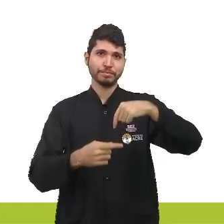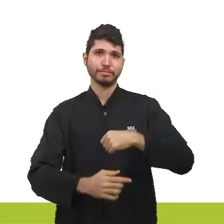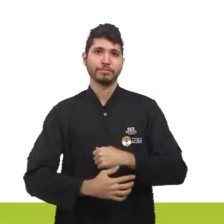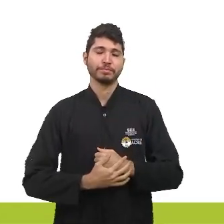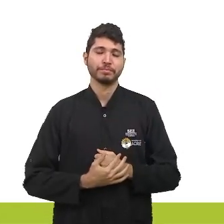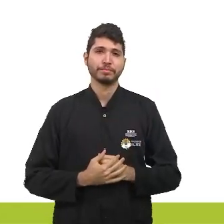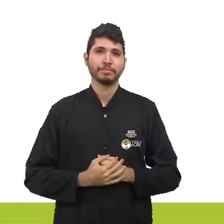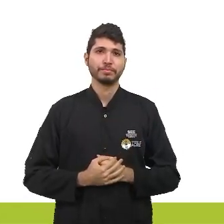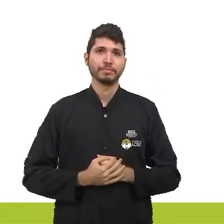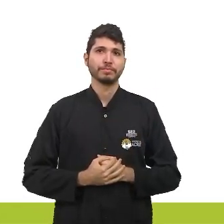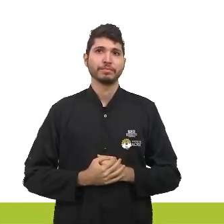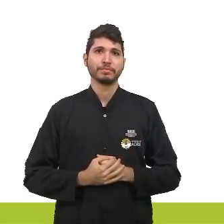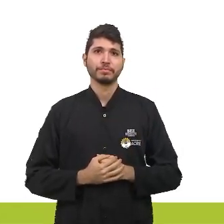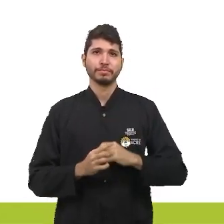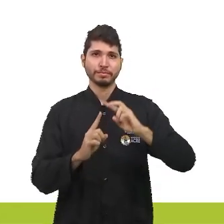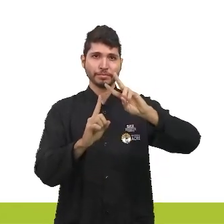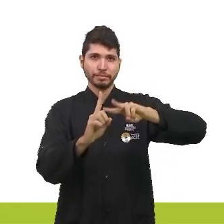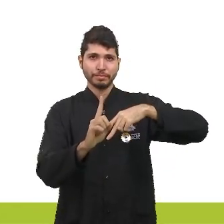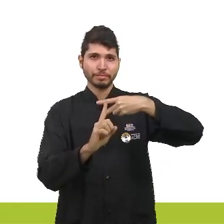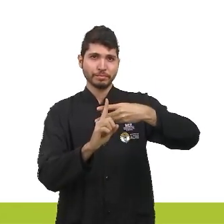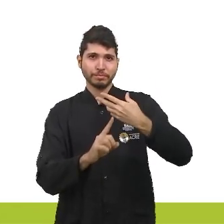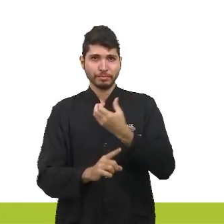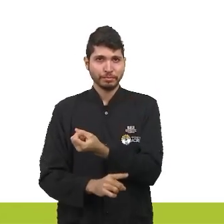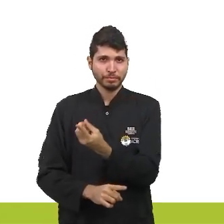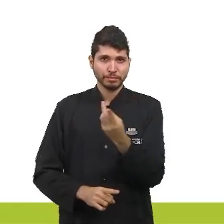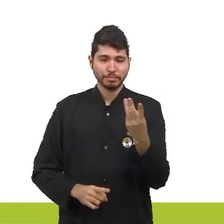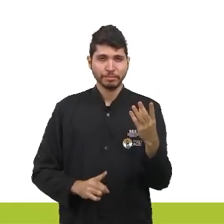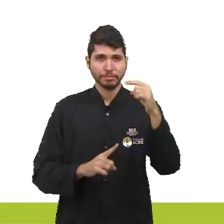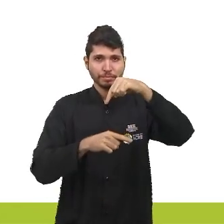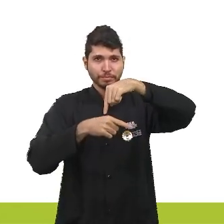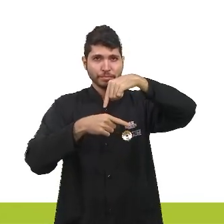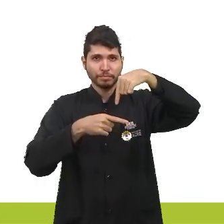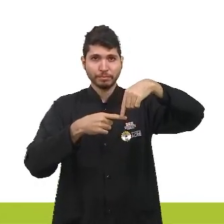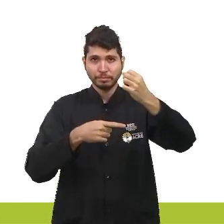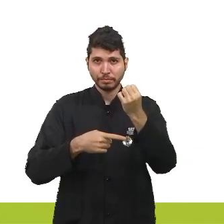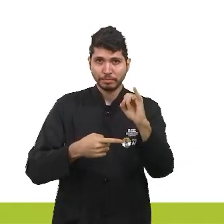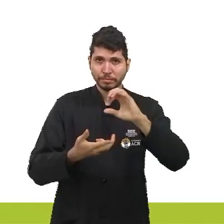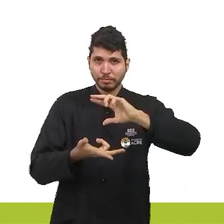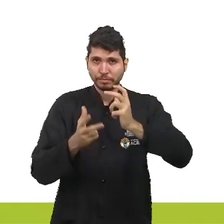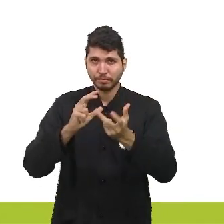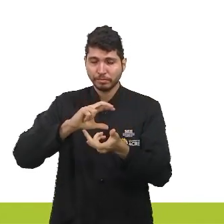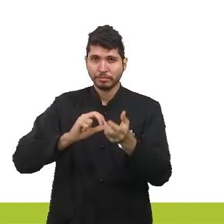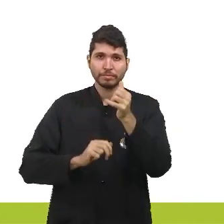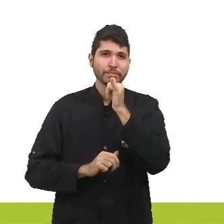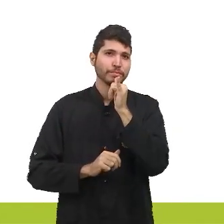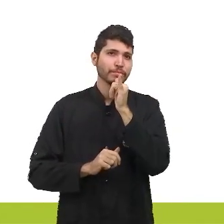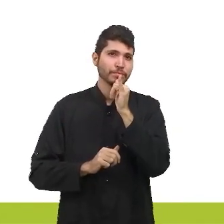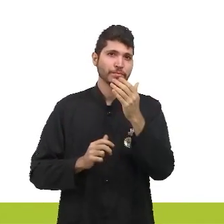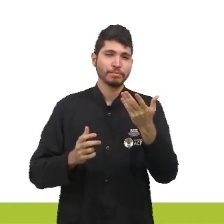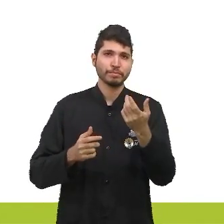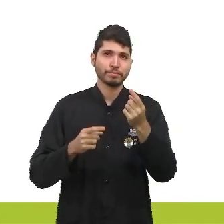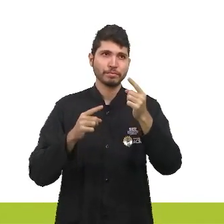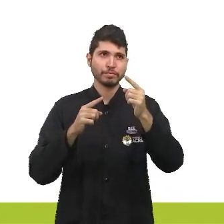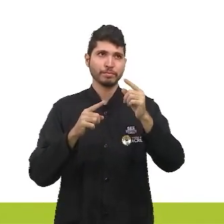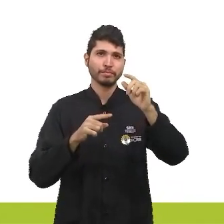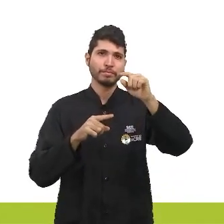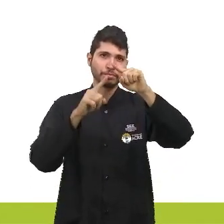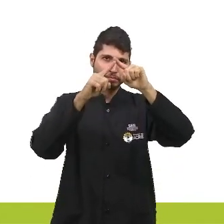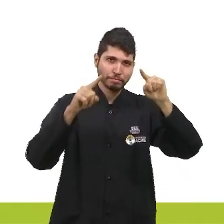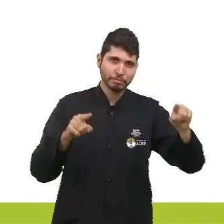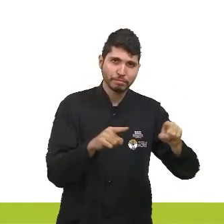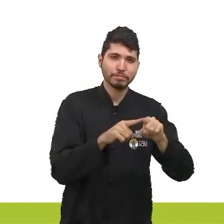que o dobro do número de arestas, se o poliedro tiver, por exemplo, faces triangulares,